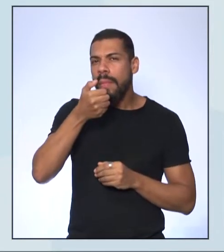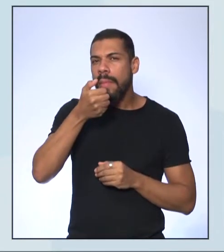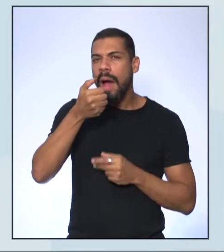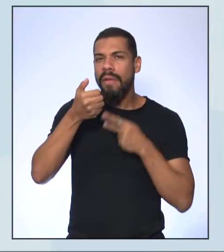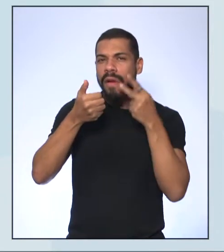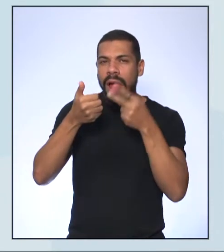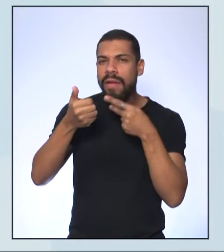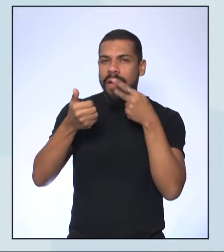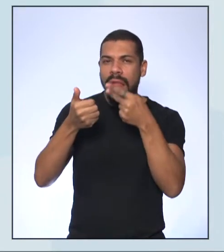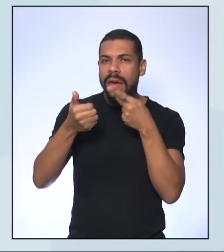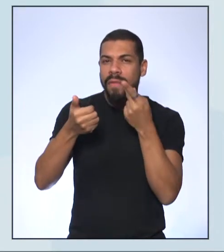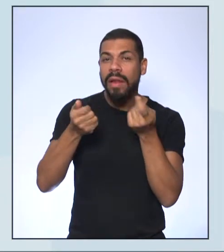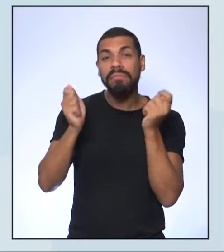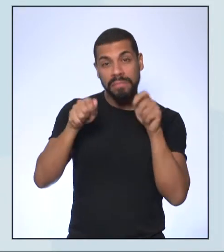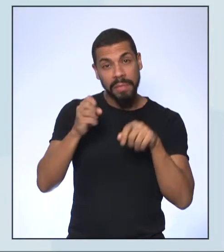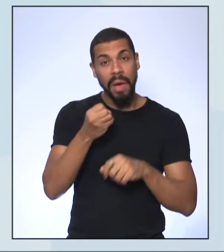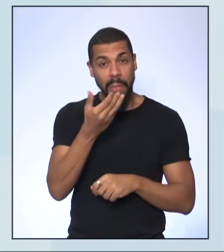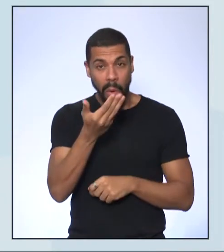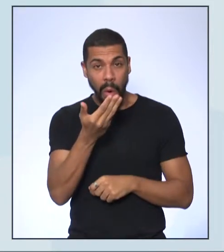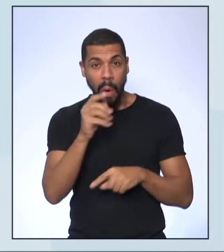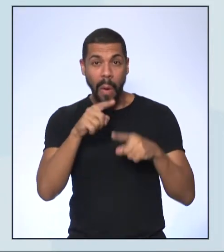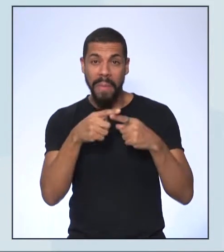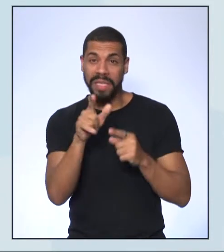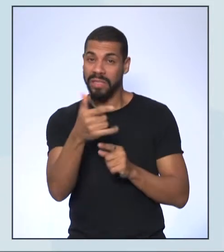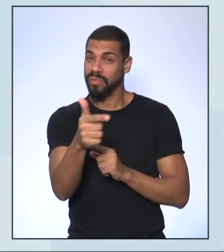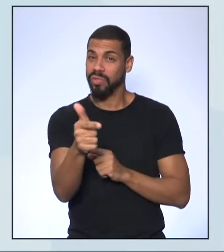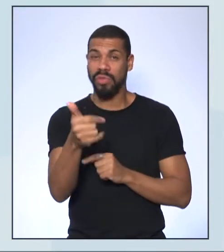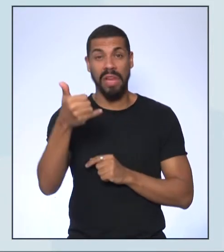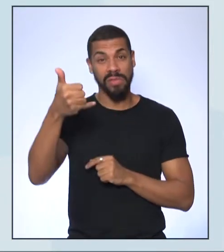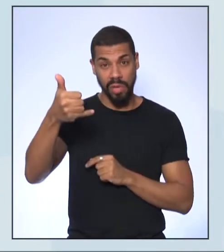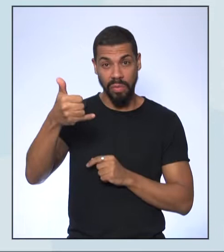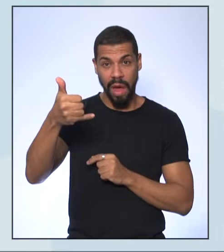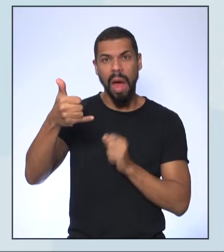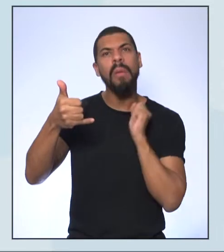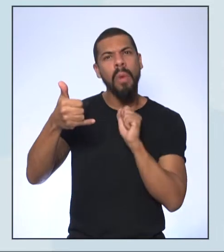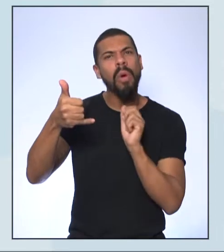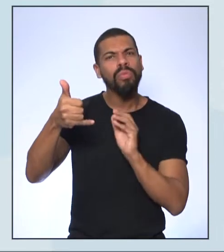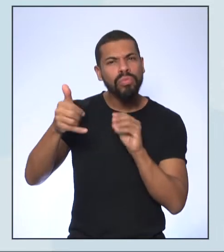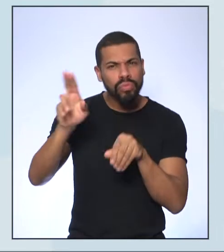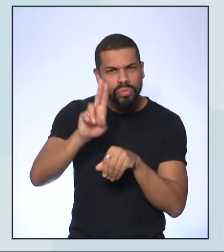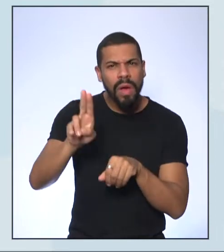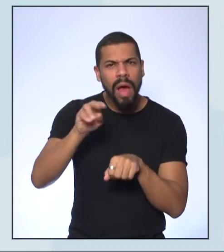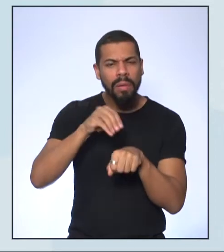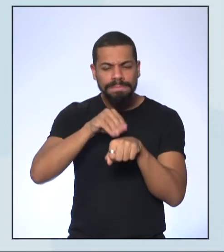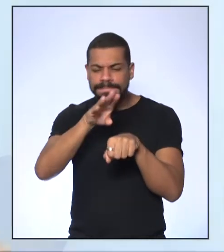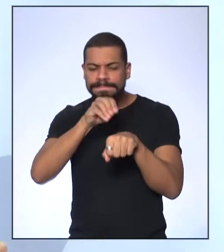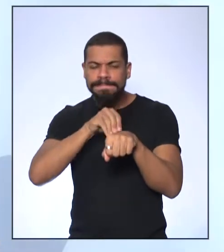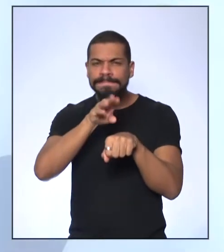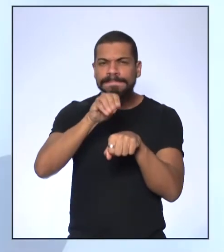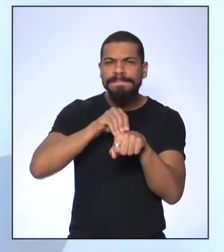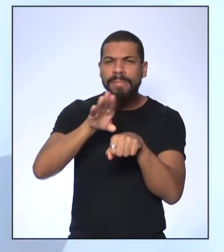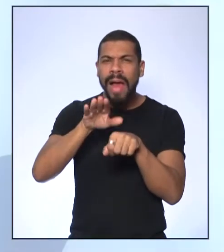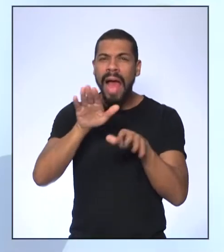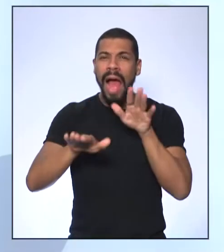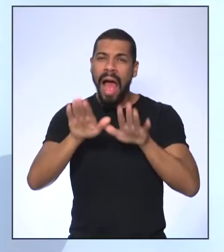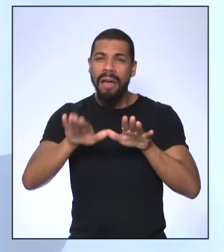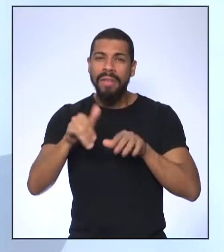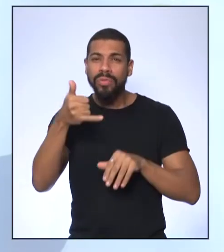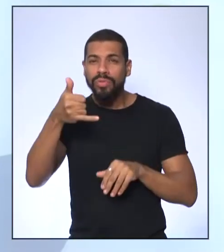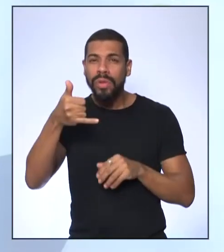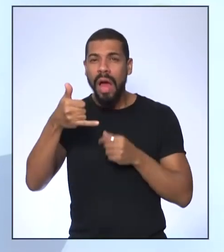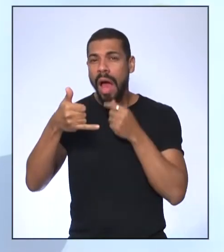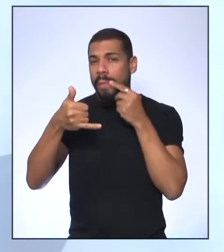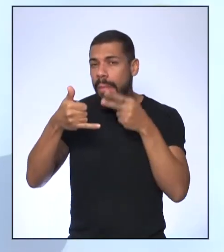é bom para ser utilizado, mas se você não tem, o seu celular serve. E vale uma dica, né? A gente grava com o microfone do celular,